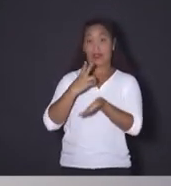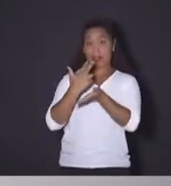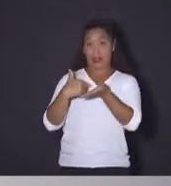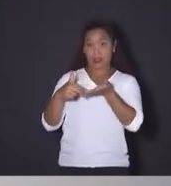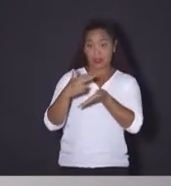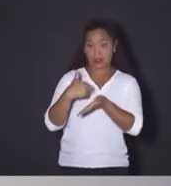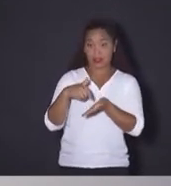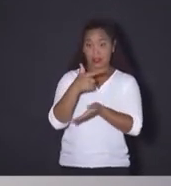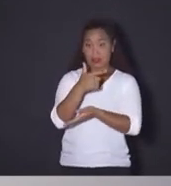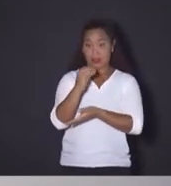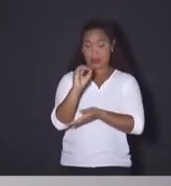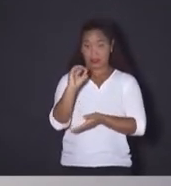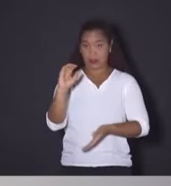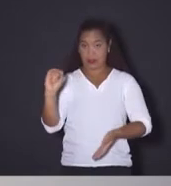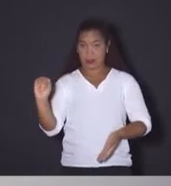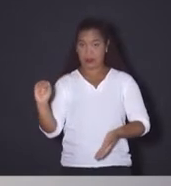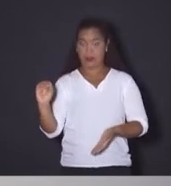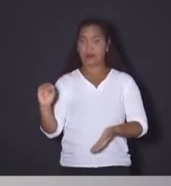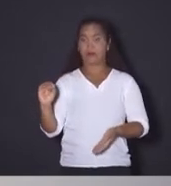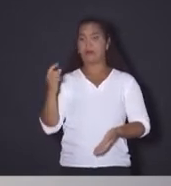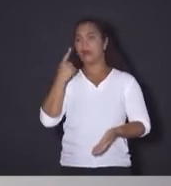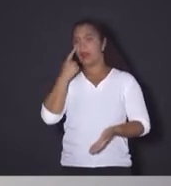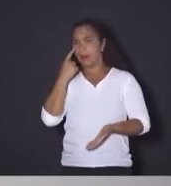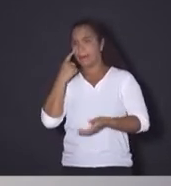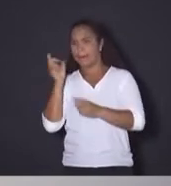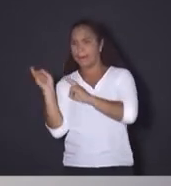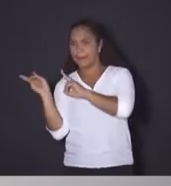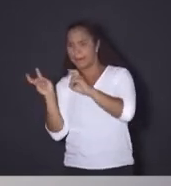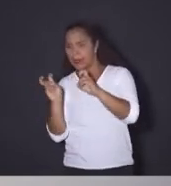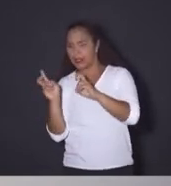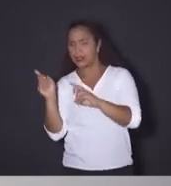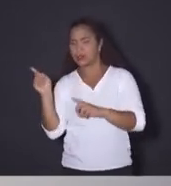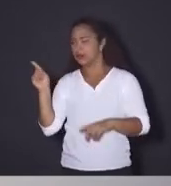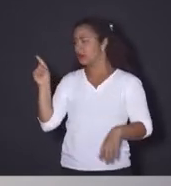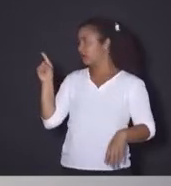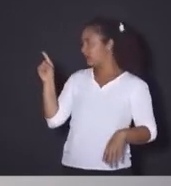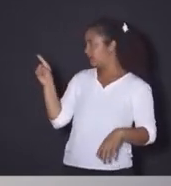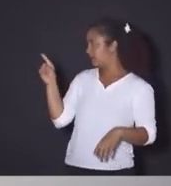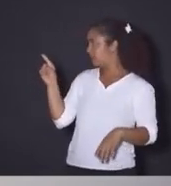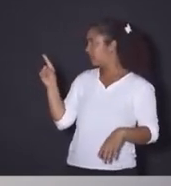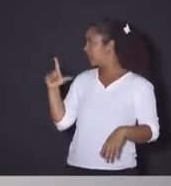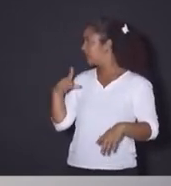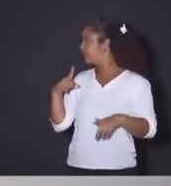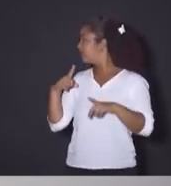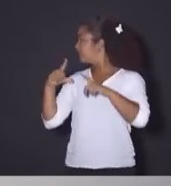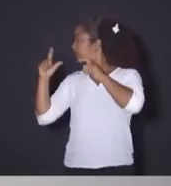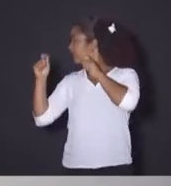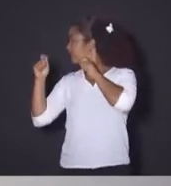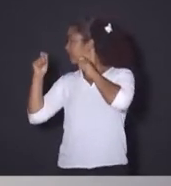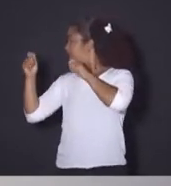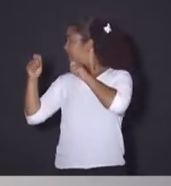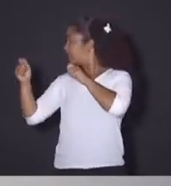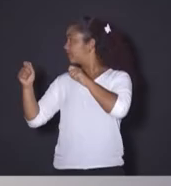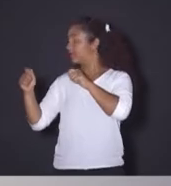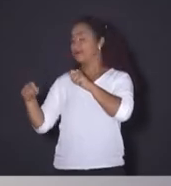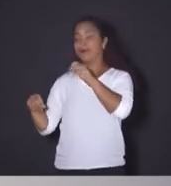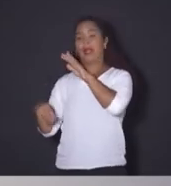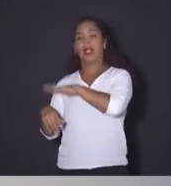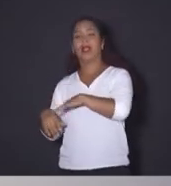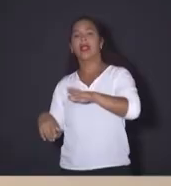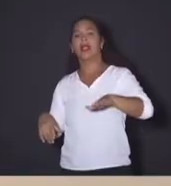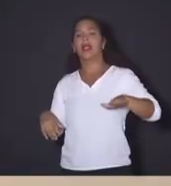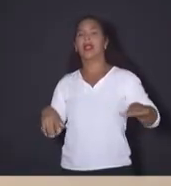que tem um catarse junho não sei se dá pra vocês enxergarem direitinho né mas tem um cartaz que diz crianças digam não às drogas